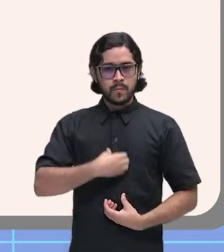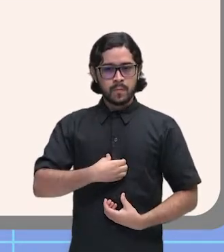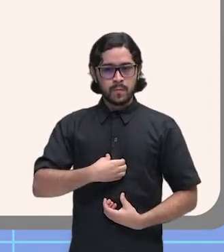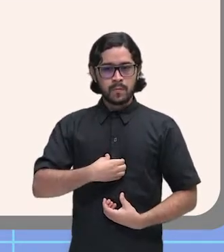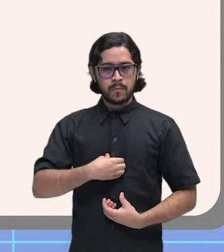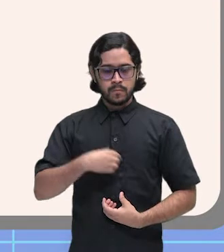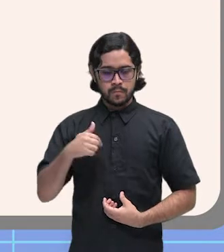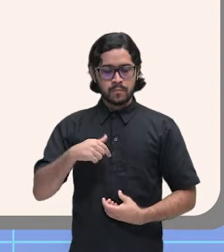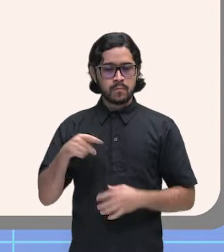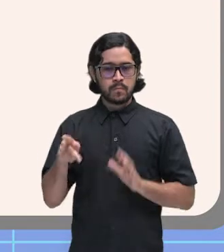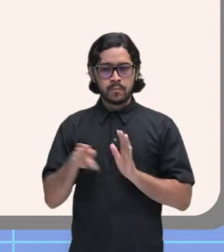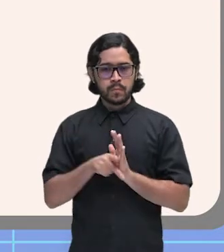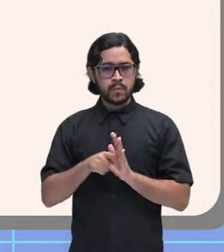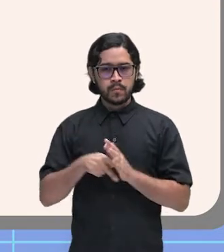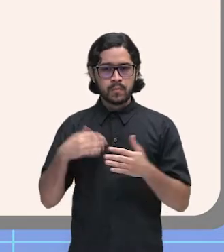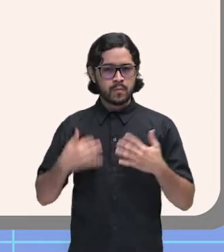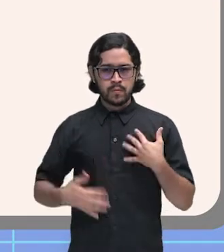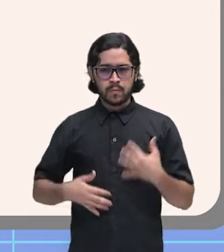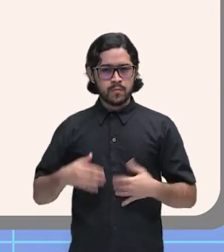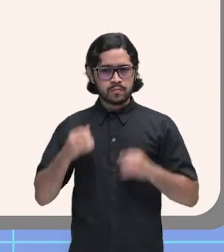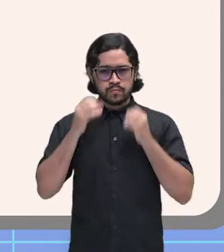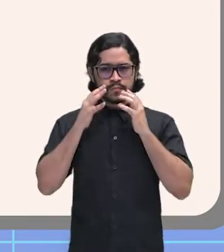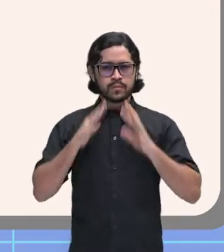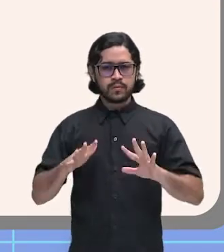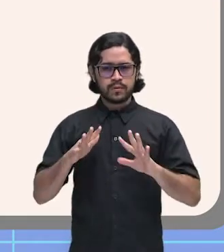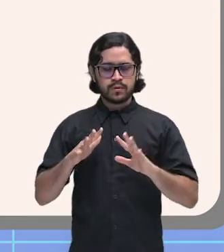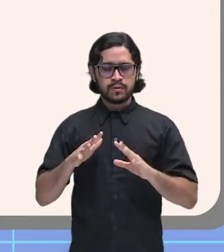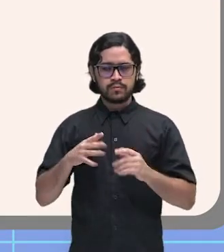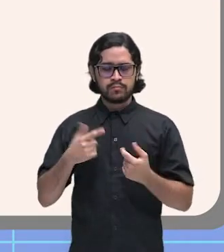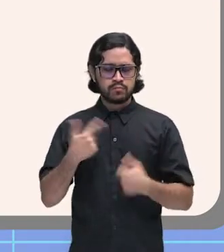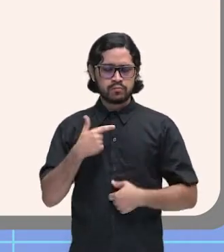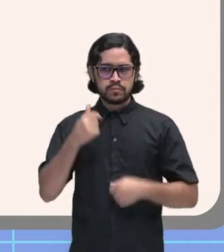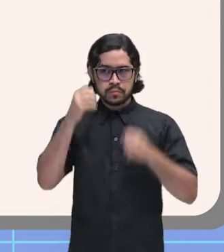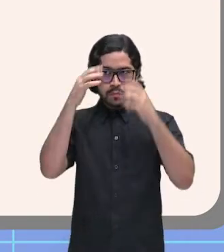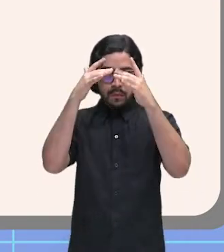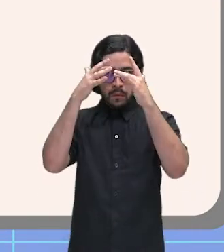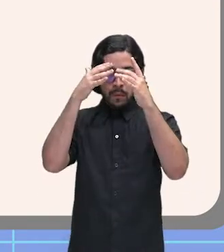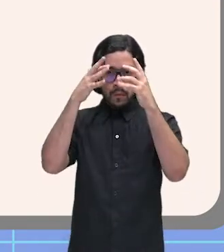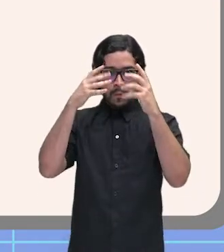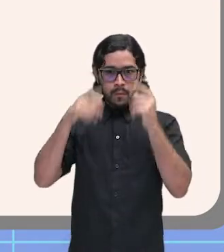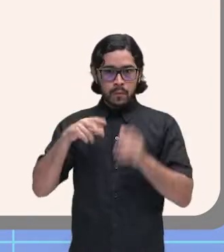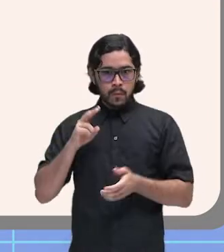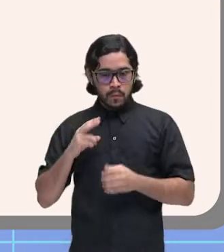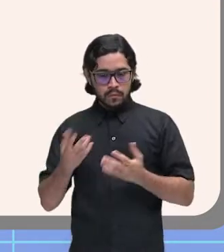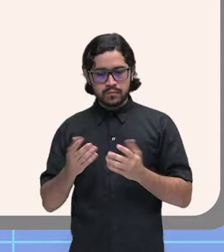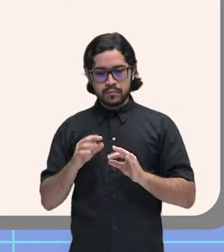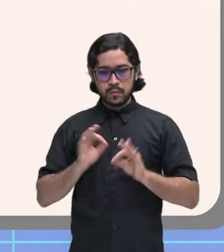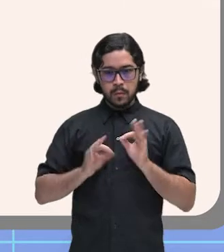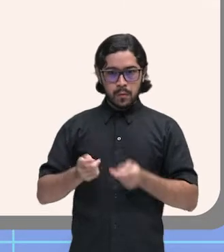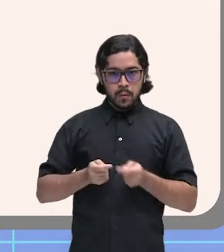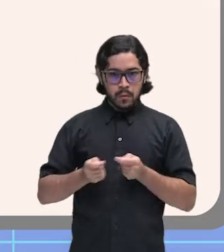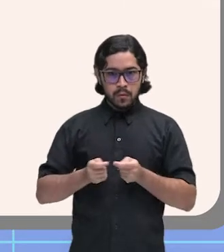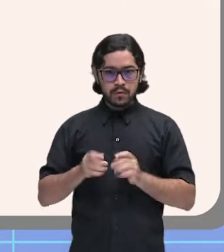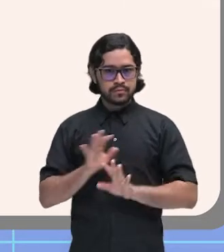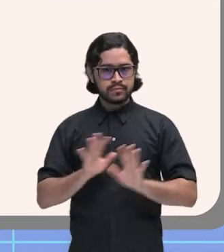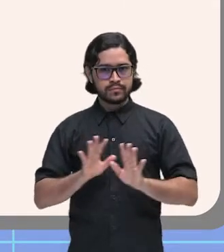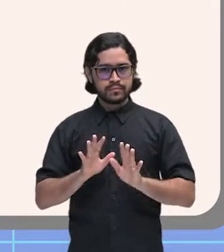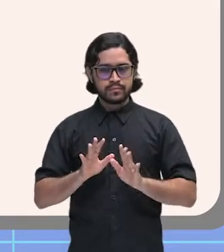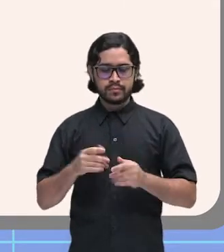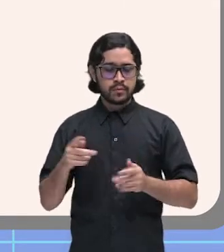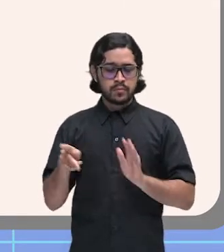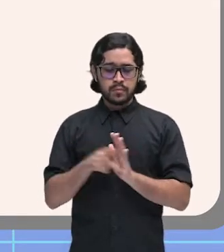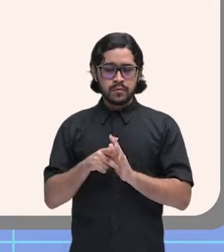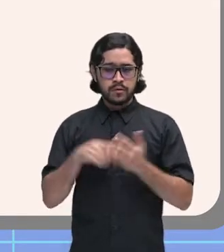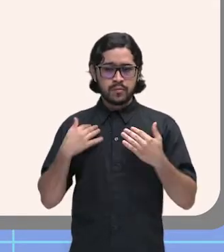inicia realmente de forma involuntária, você não vai comandar. Qual é esse movimento? É simplesmente a passagem do nutriente, né, do